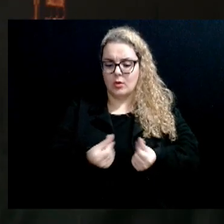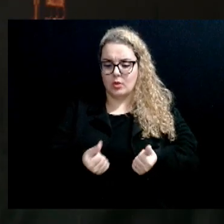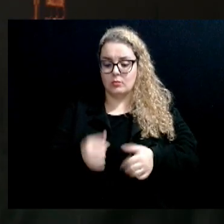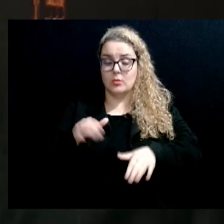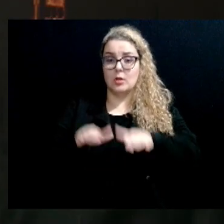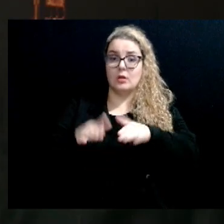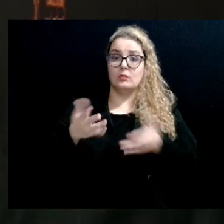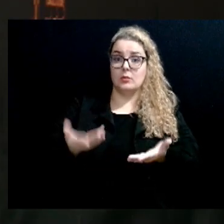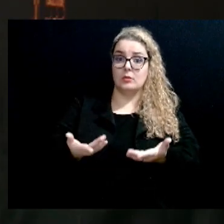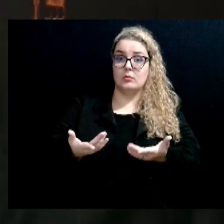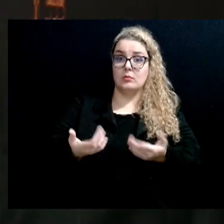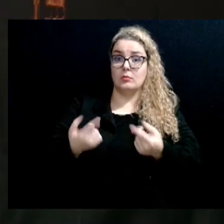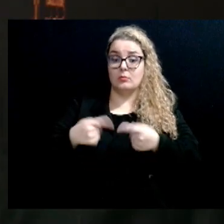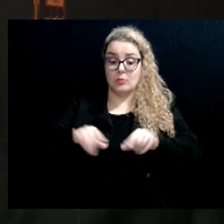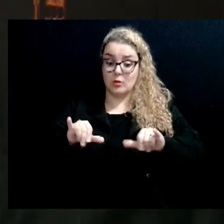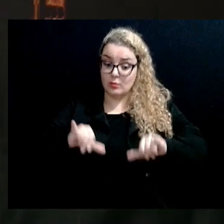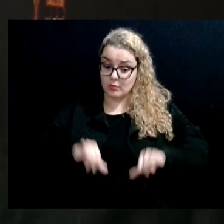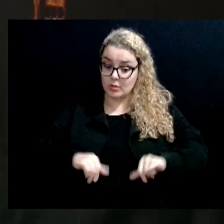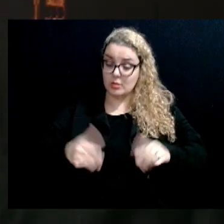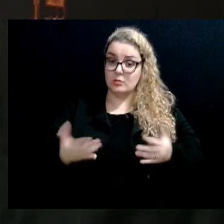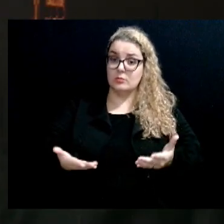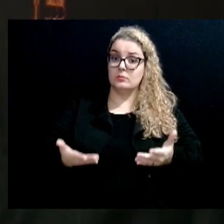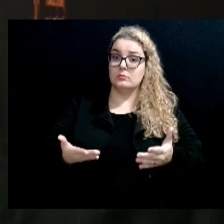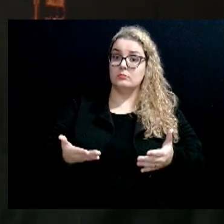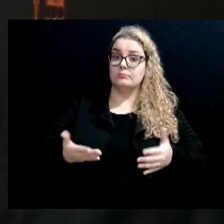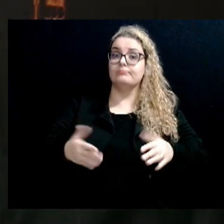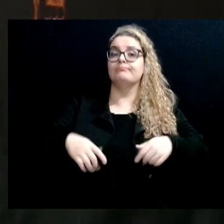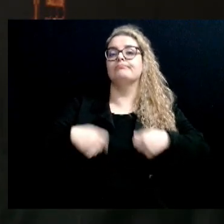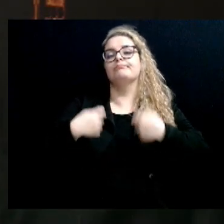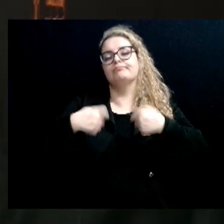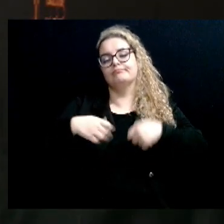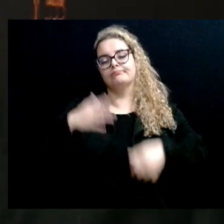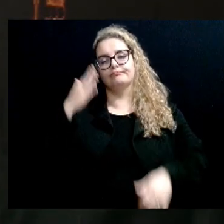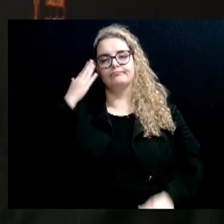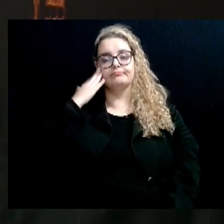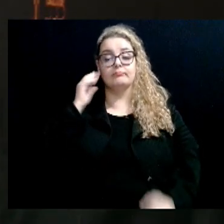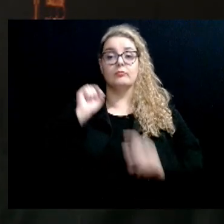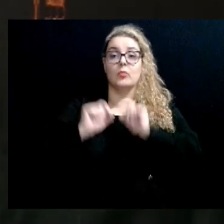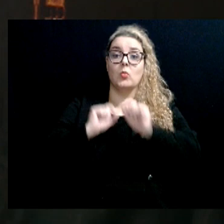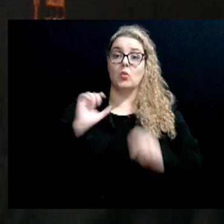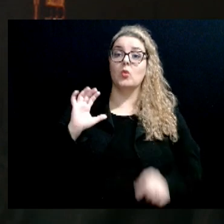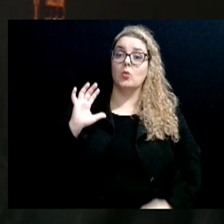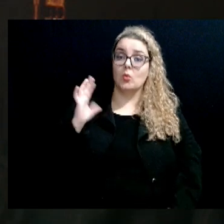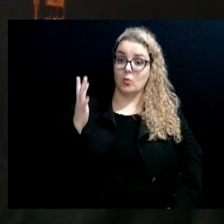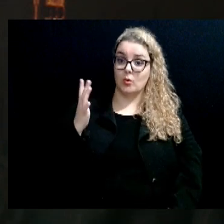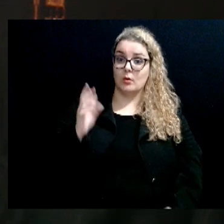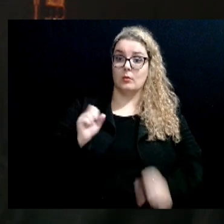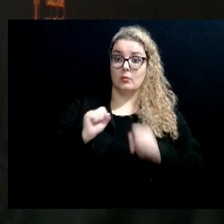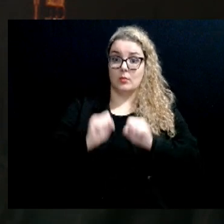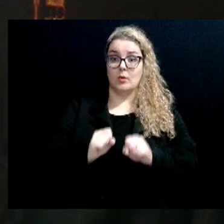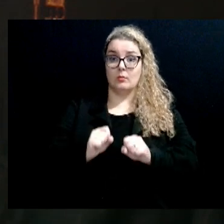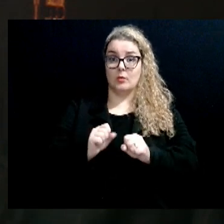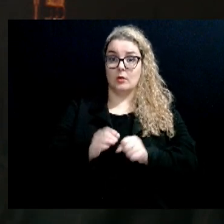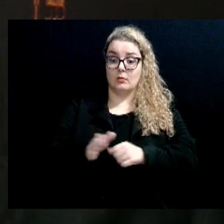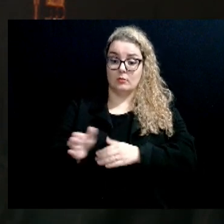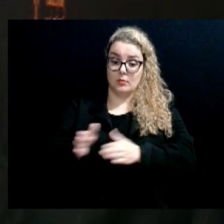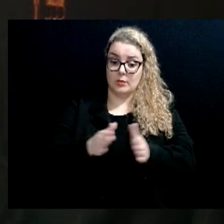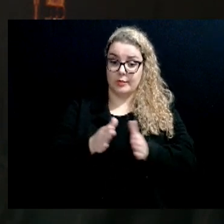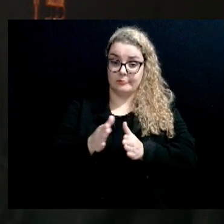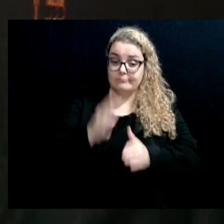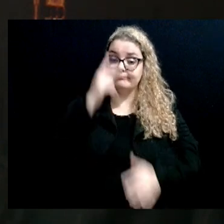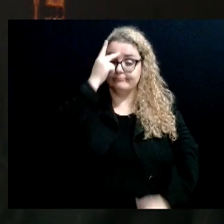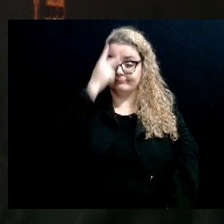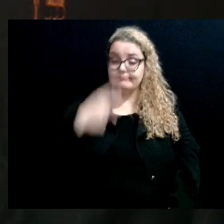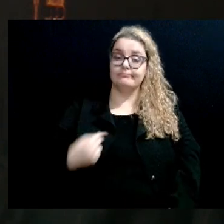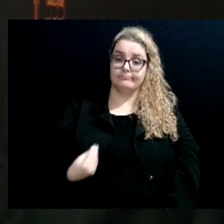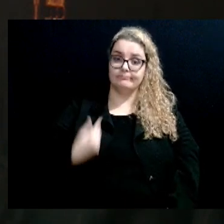provocando um sofrimento, e você precisa entender o que está acontecendo para poder tomar o rumo da sua própria vida e seguir o